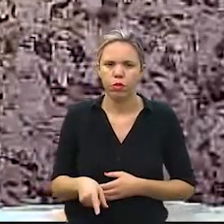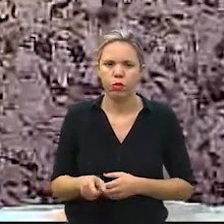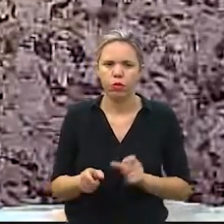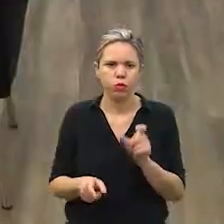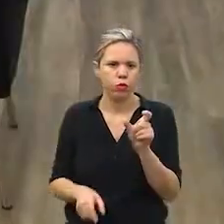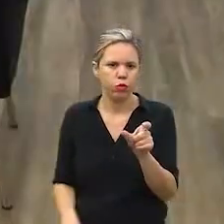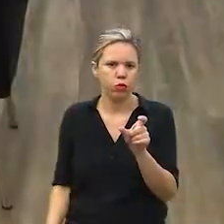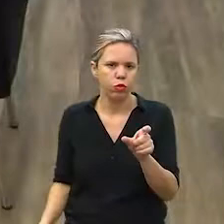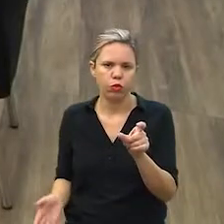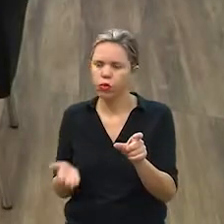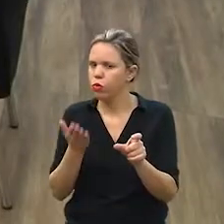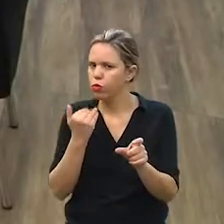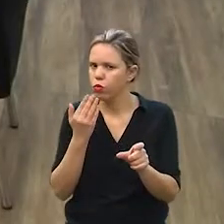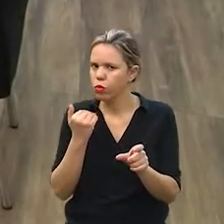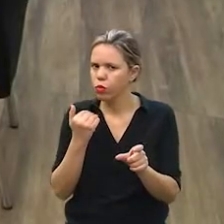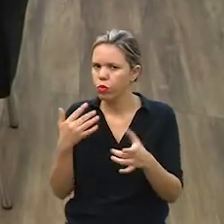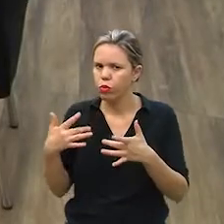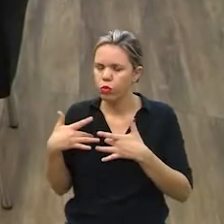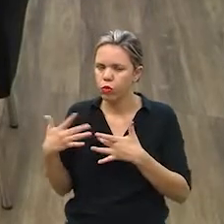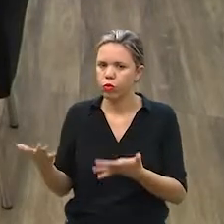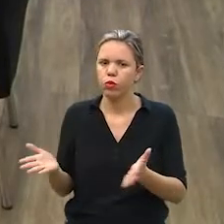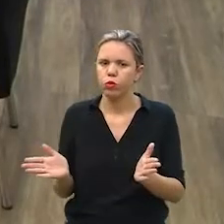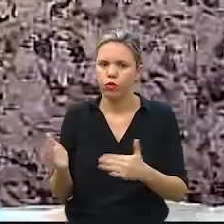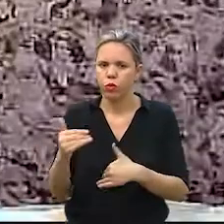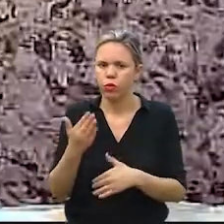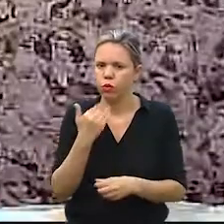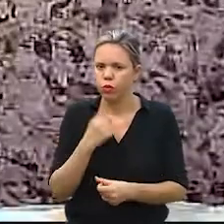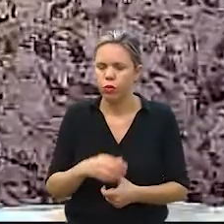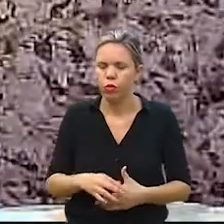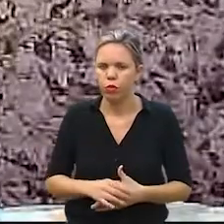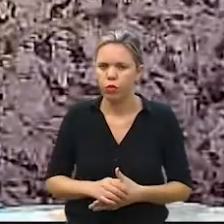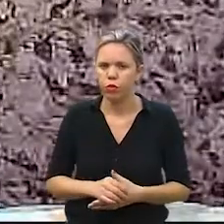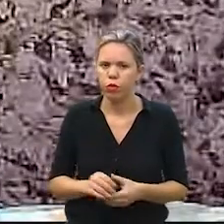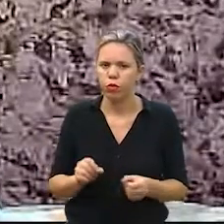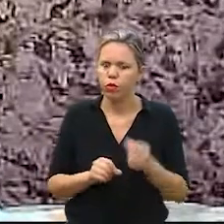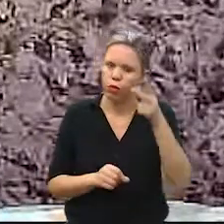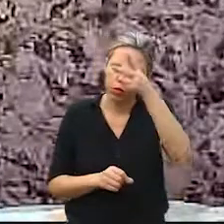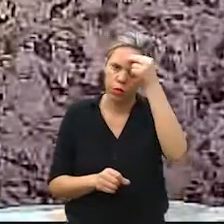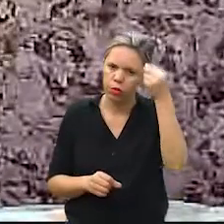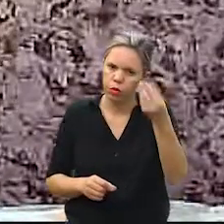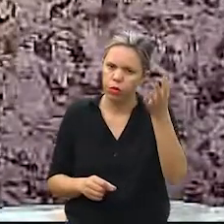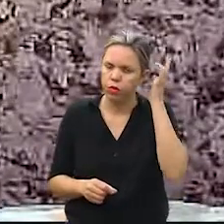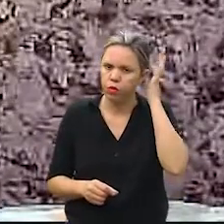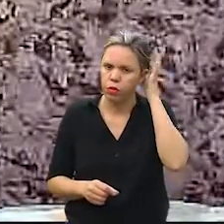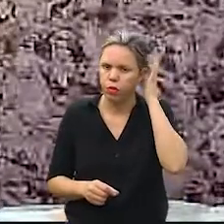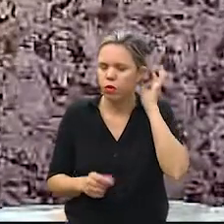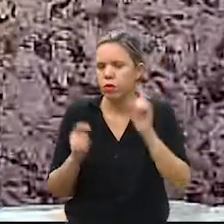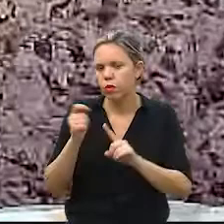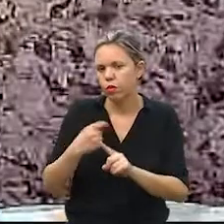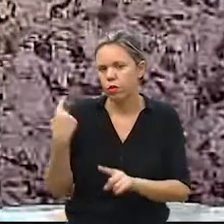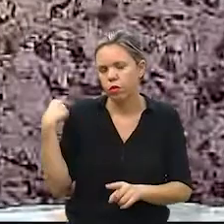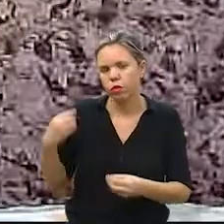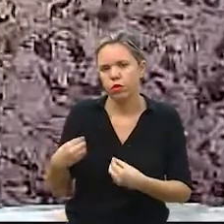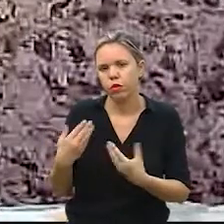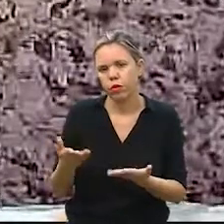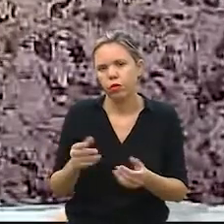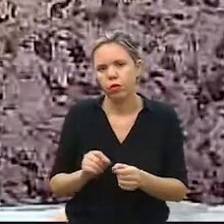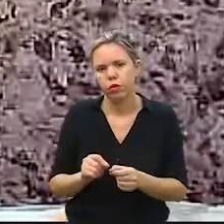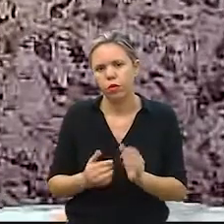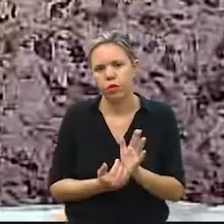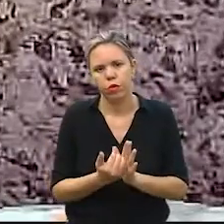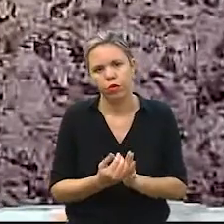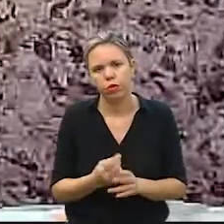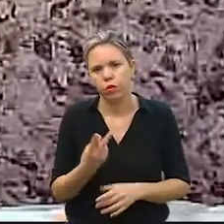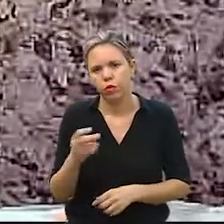cartões alimentação, cartões de cesta básica que a prefeitura entregava por mês, nós aumentamos